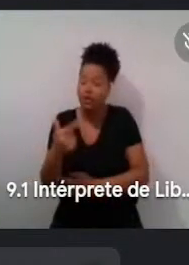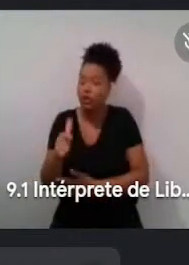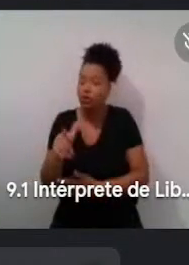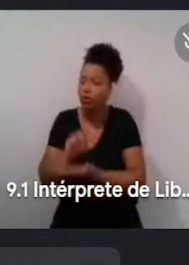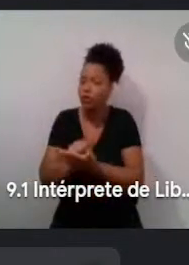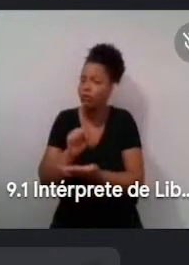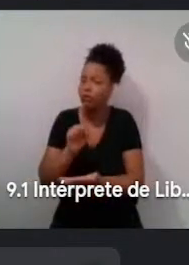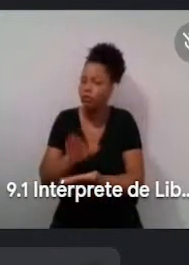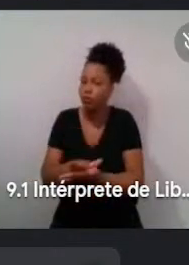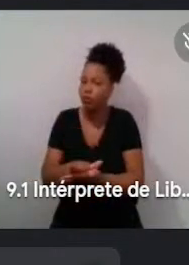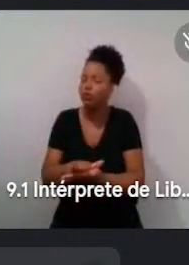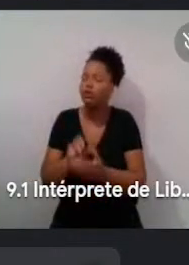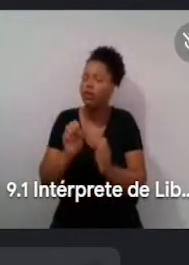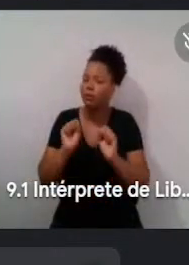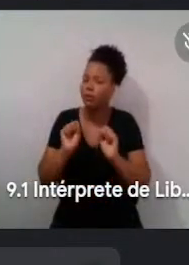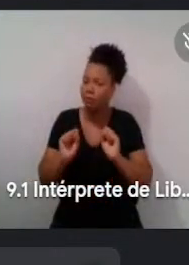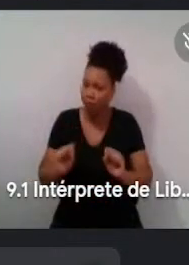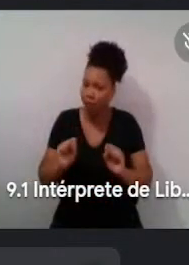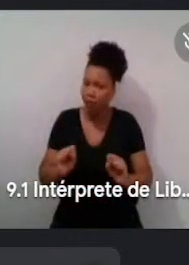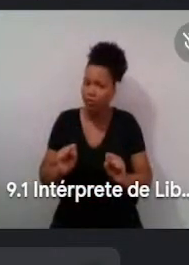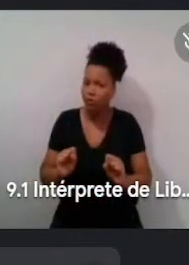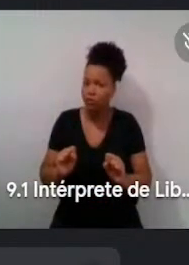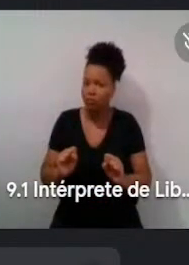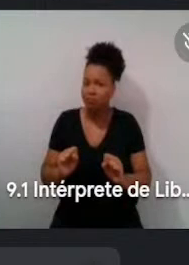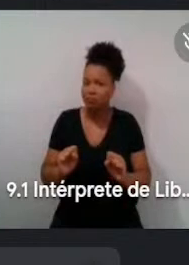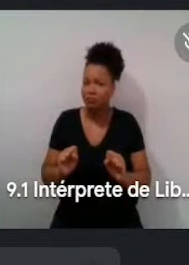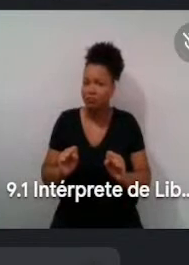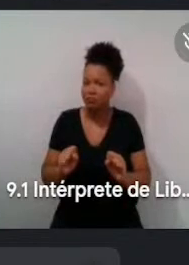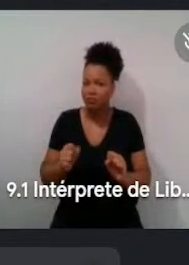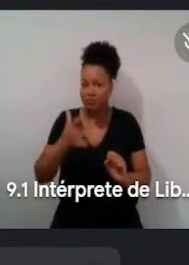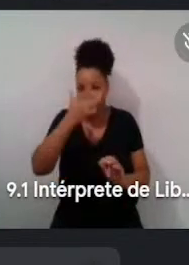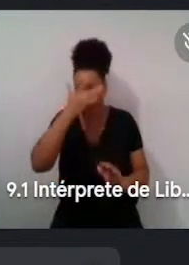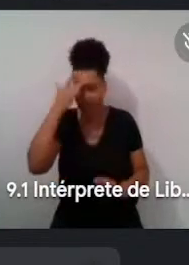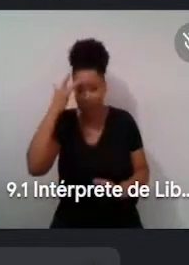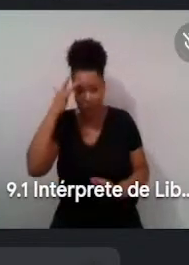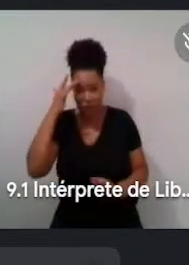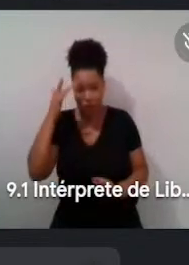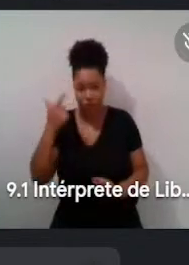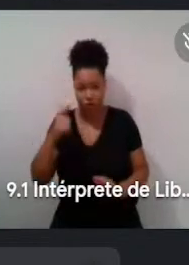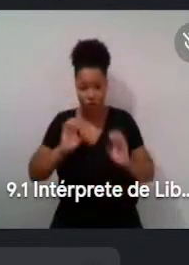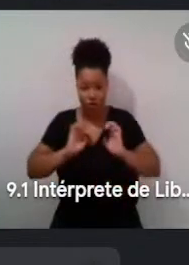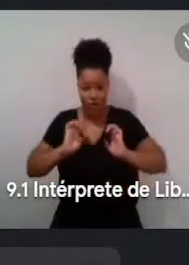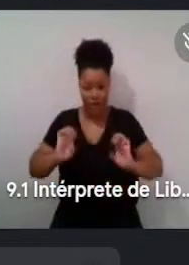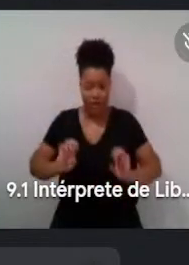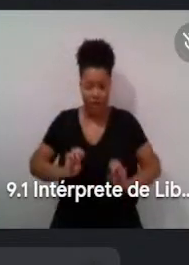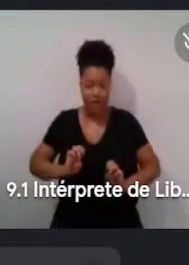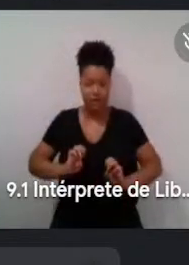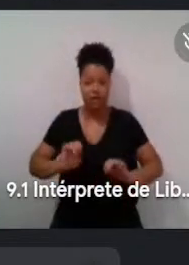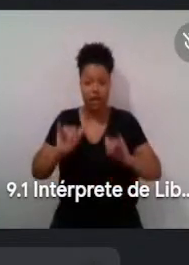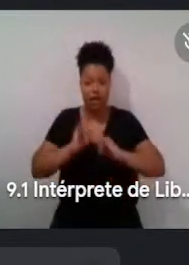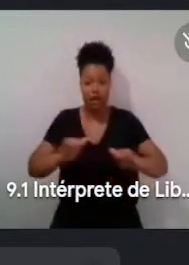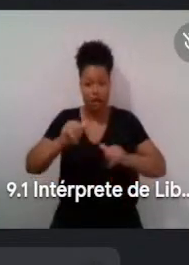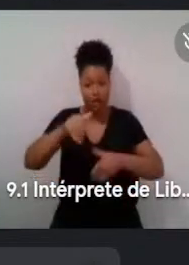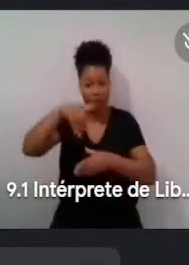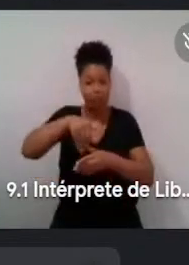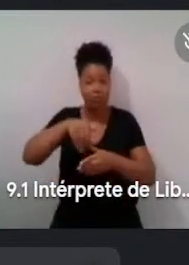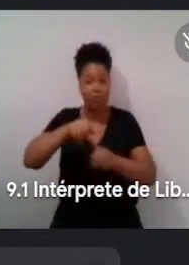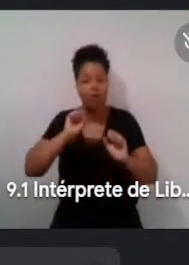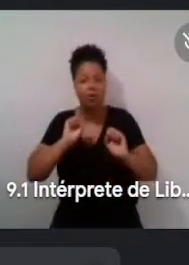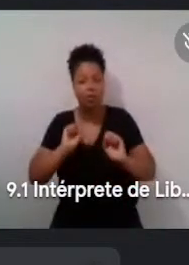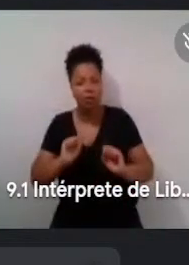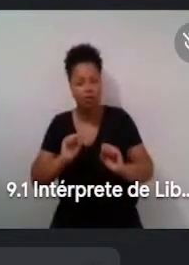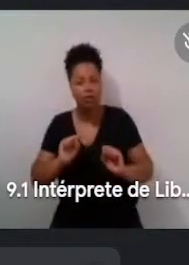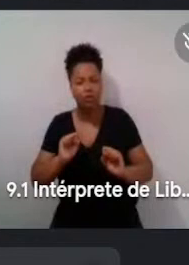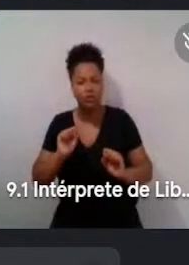eventualmente, inclusive, em aqueles que não se pautassem por uma ética na campanha eleitoral, poderiam se valer desse expediente